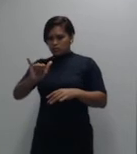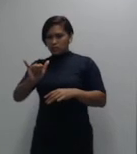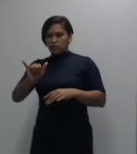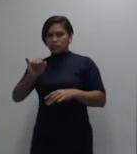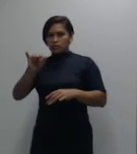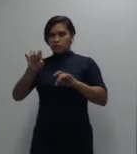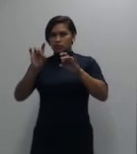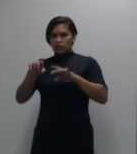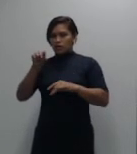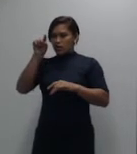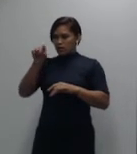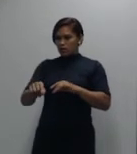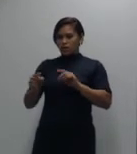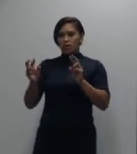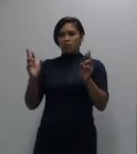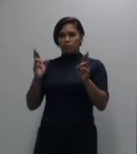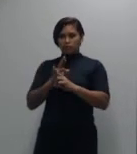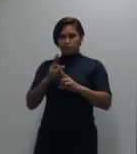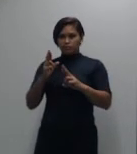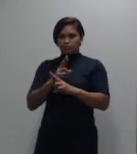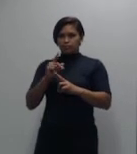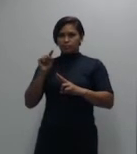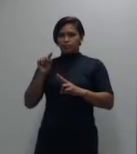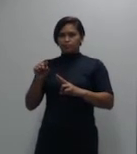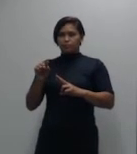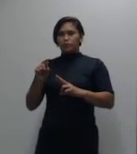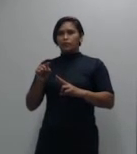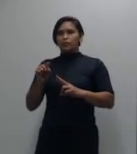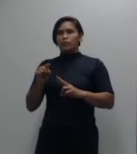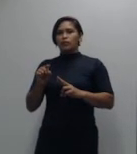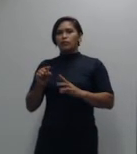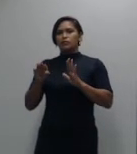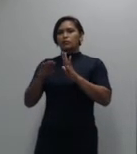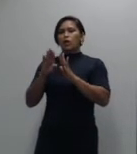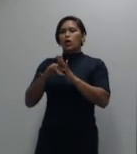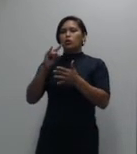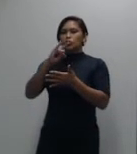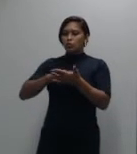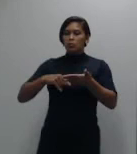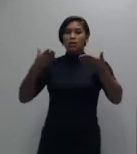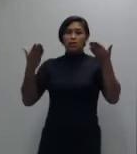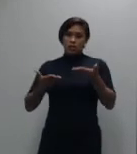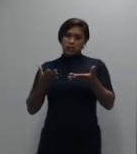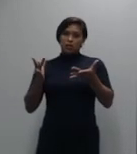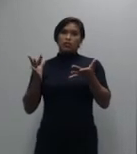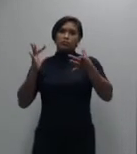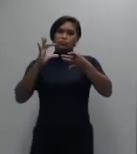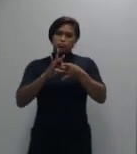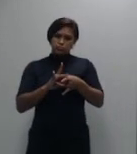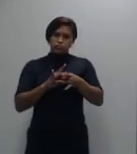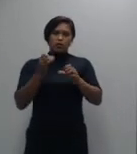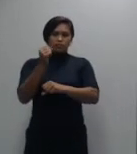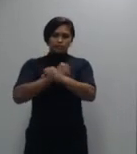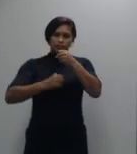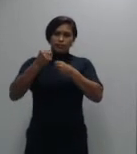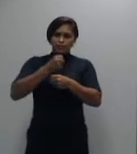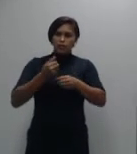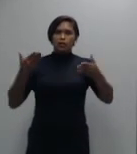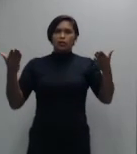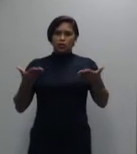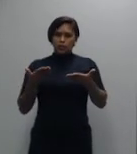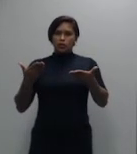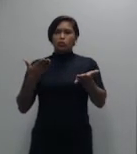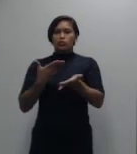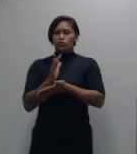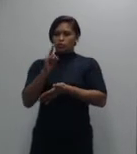era com relação a um determinado documento que pode silêncio e ficou muito tempo atrás de hoje já